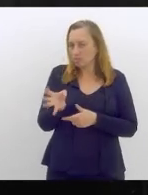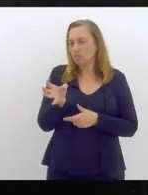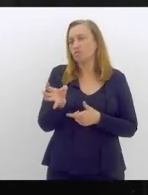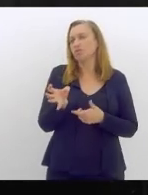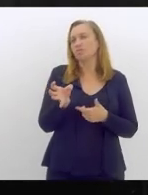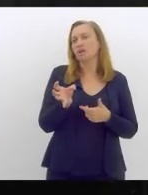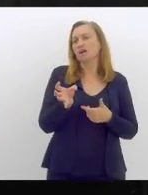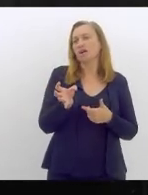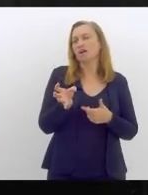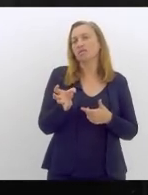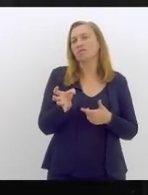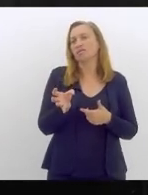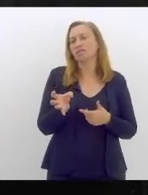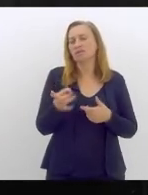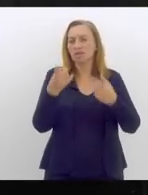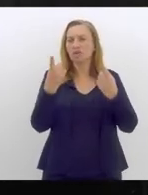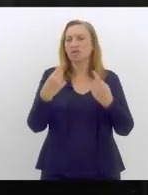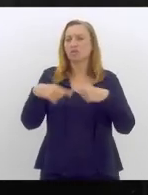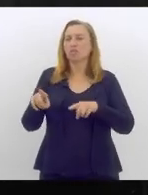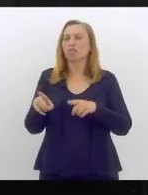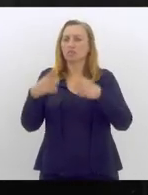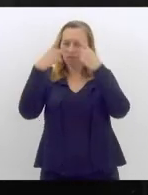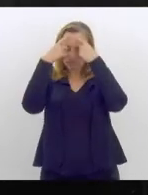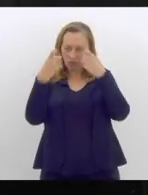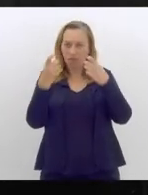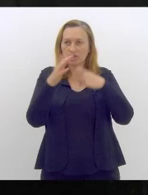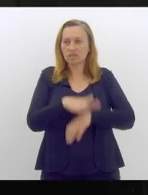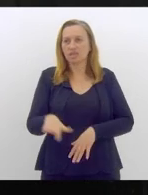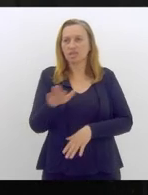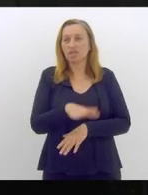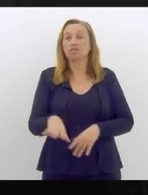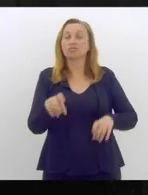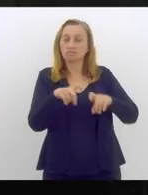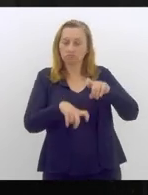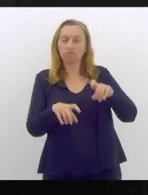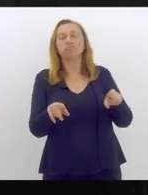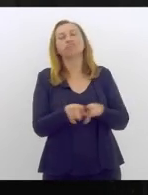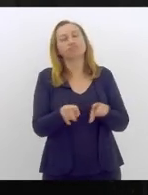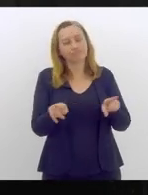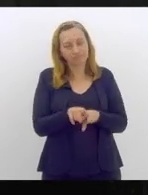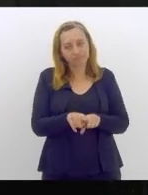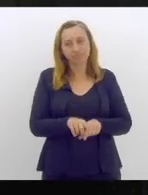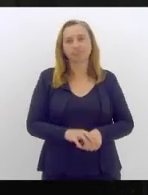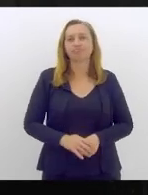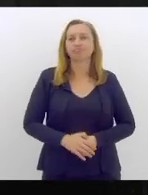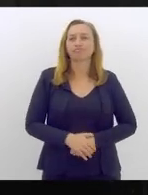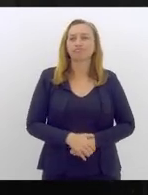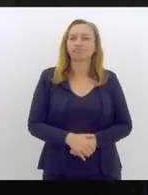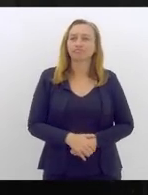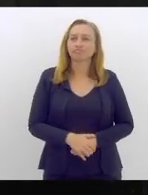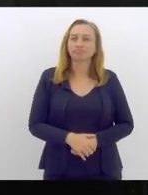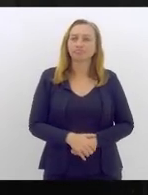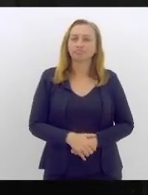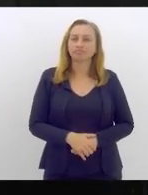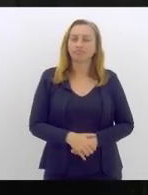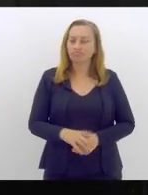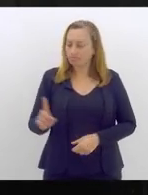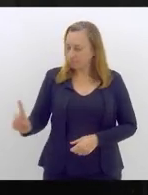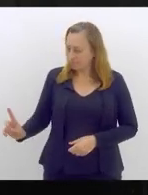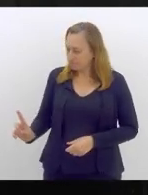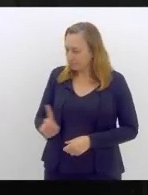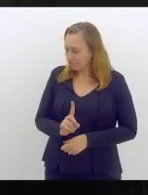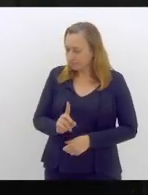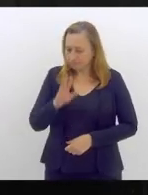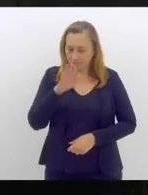contra adolescente violência e abuso de criança e adolescência o que eu venho aqui nessa